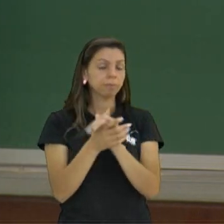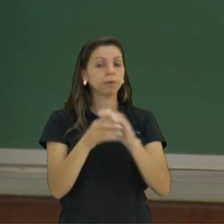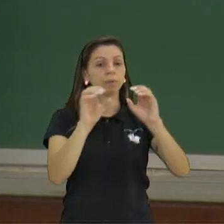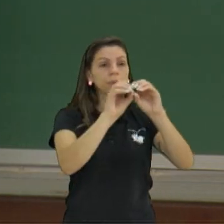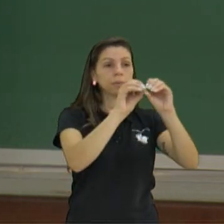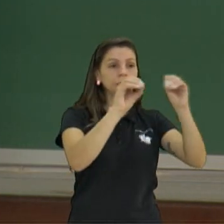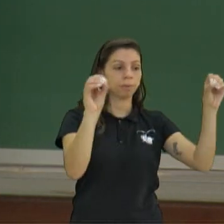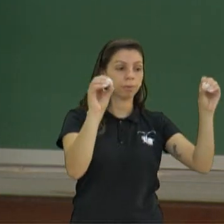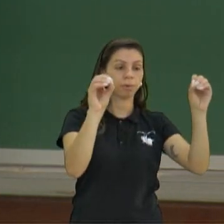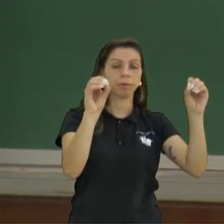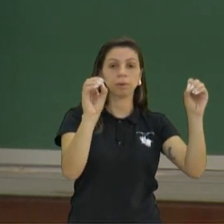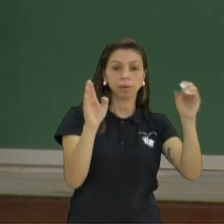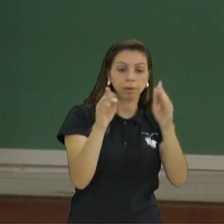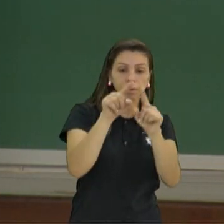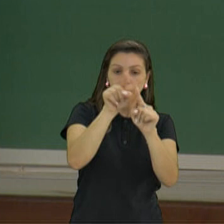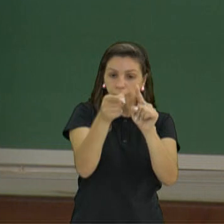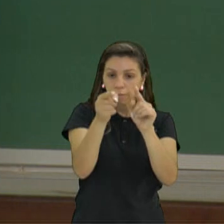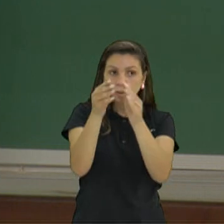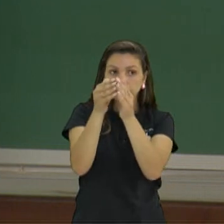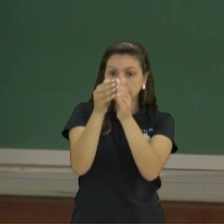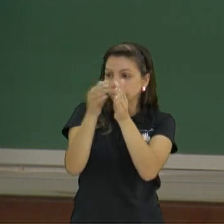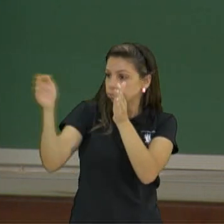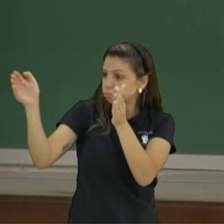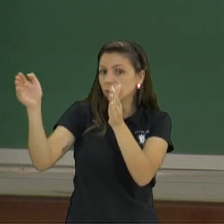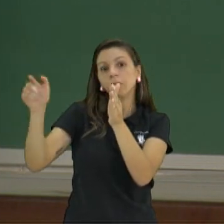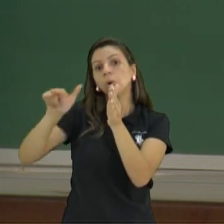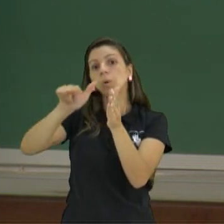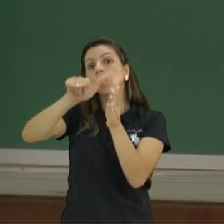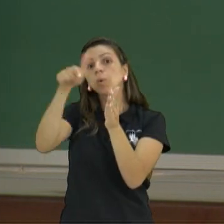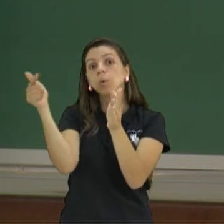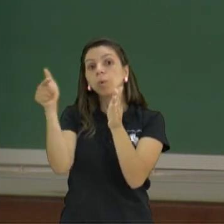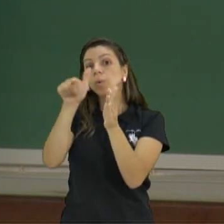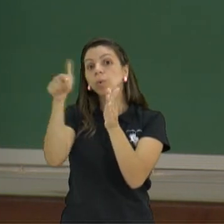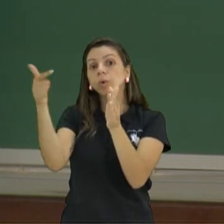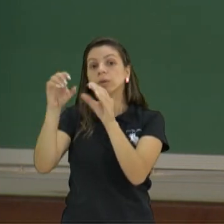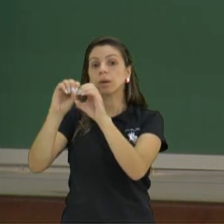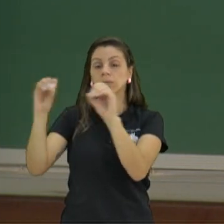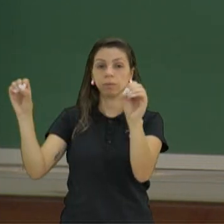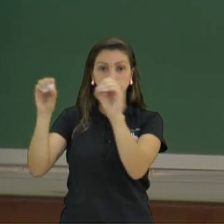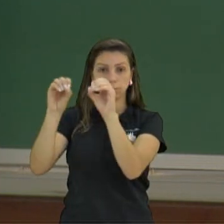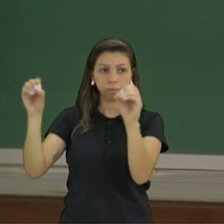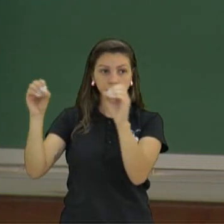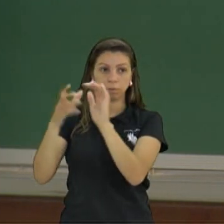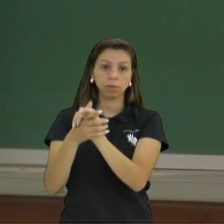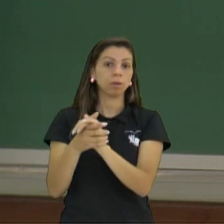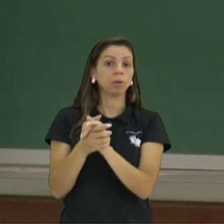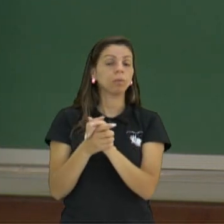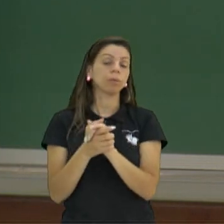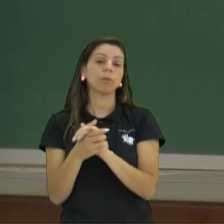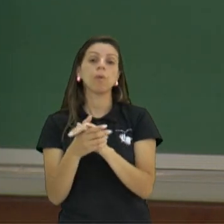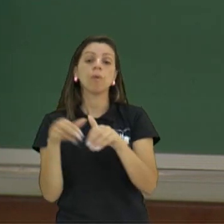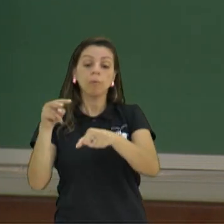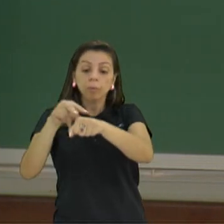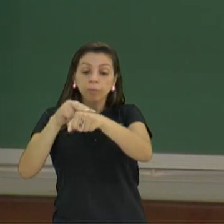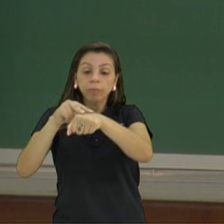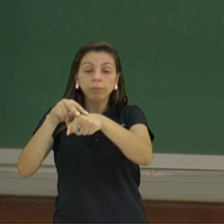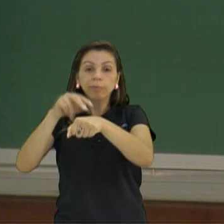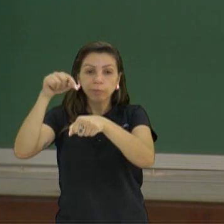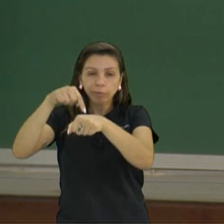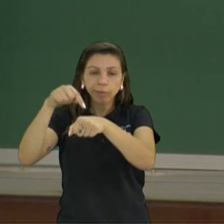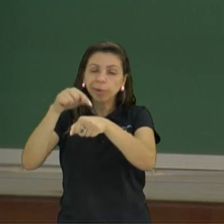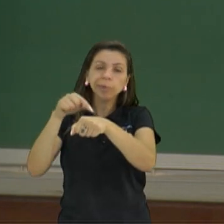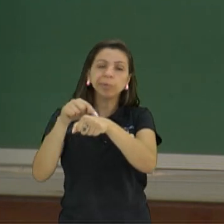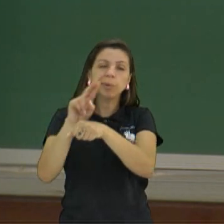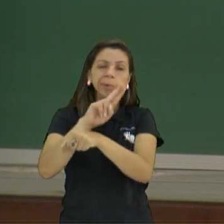oração, aqui tem outra oração. E este verdinho que está aqui no meio, nós vamos chamar de conectivo. Nós vamos chamar de